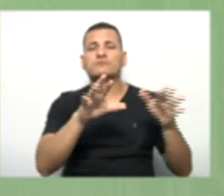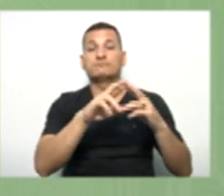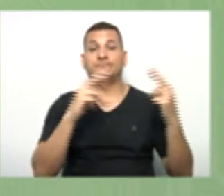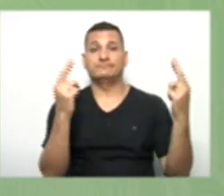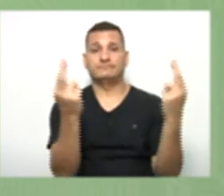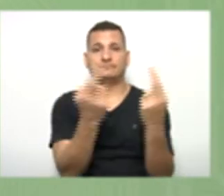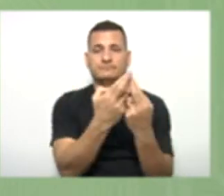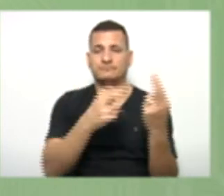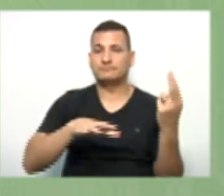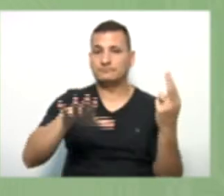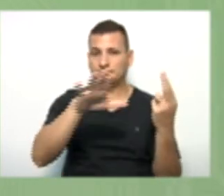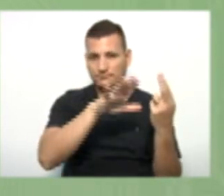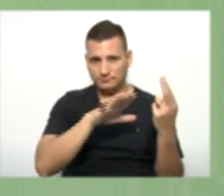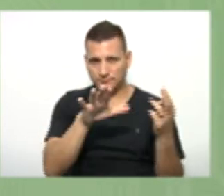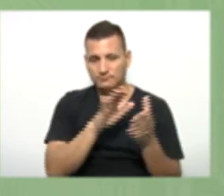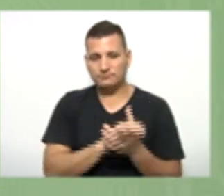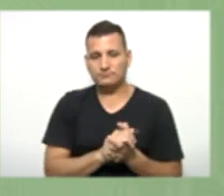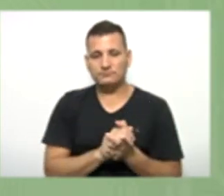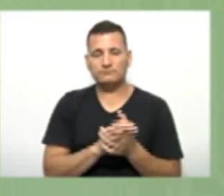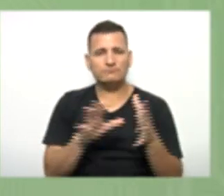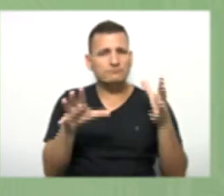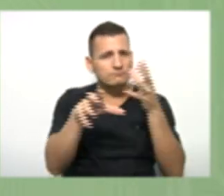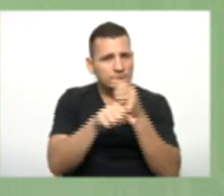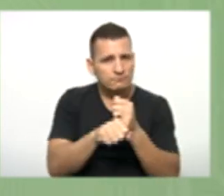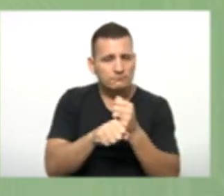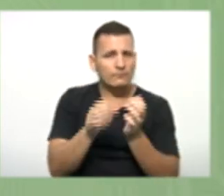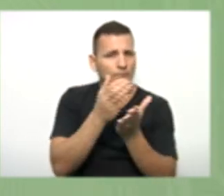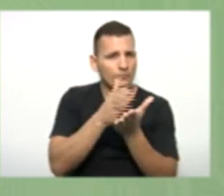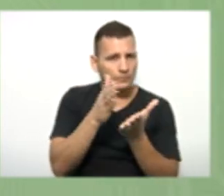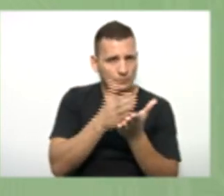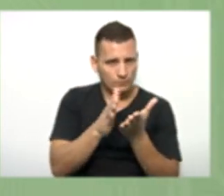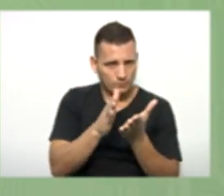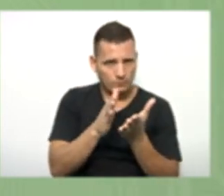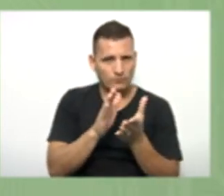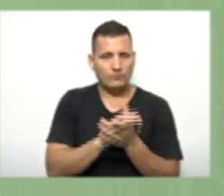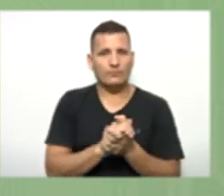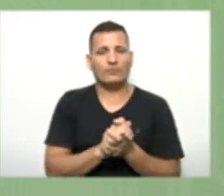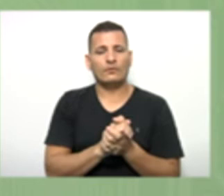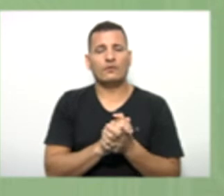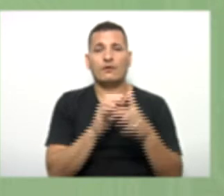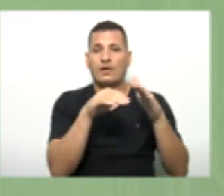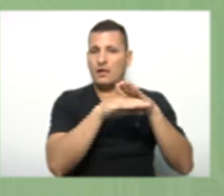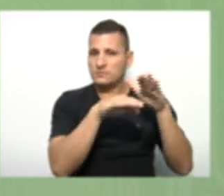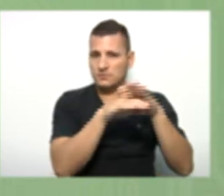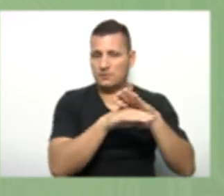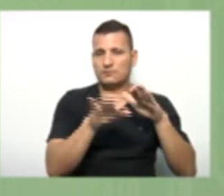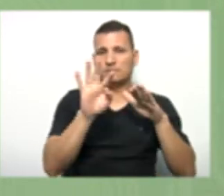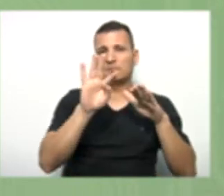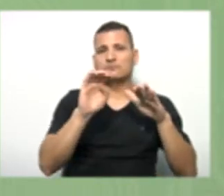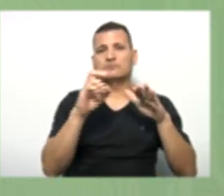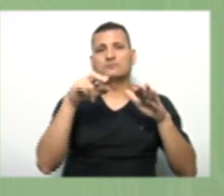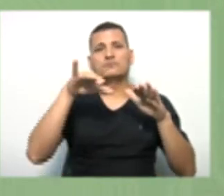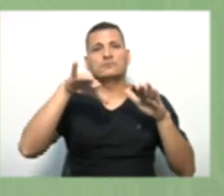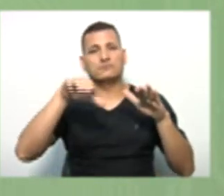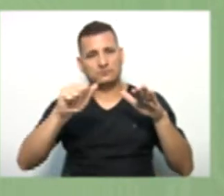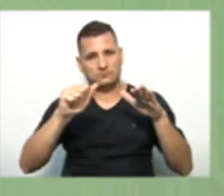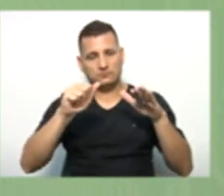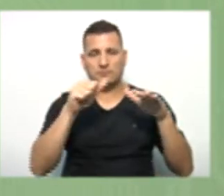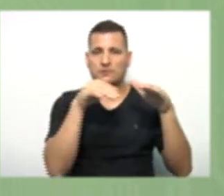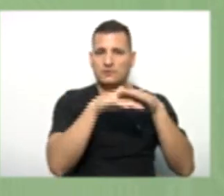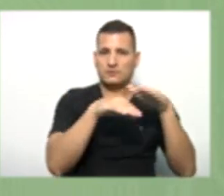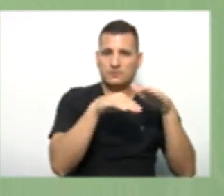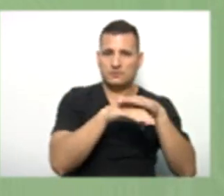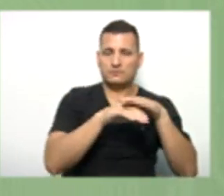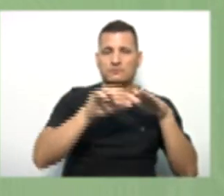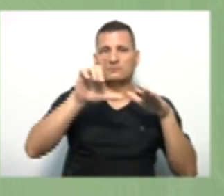nós temos o total da sobra, tirando as reservas de assistência técnica, educacional e